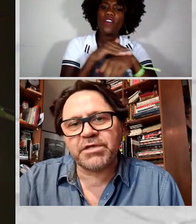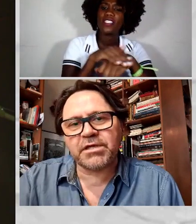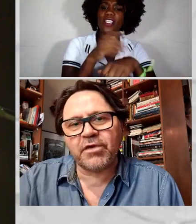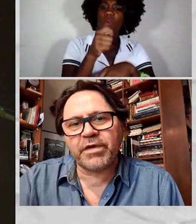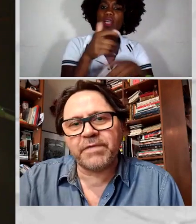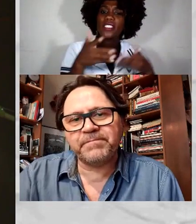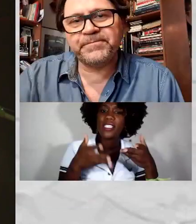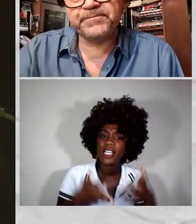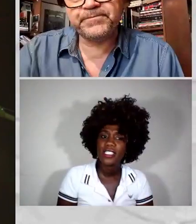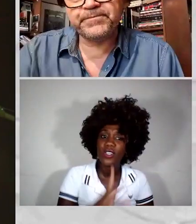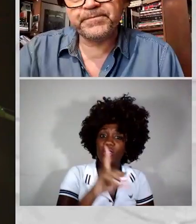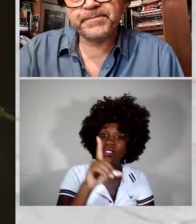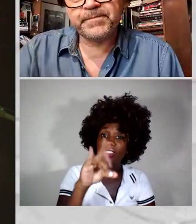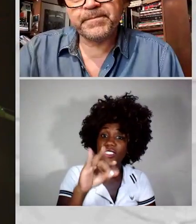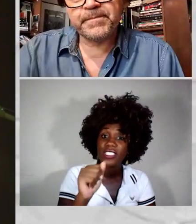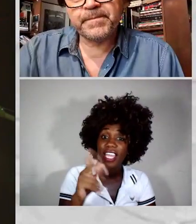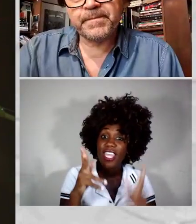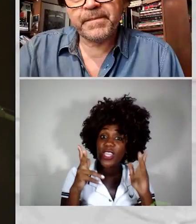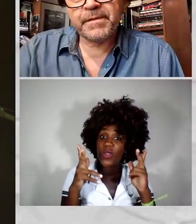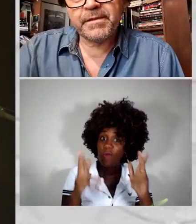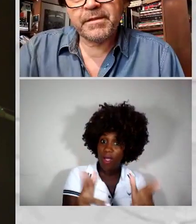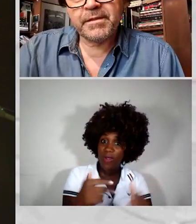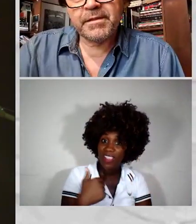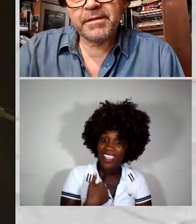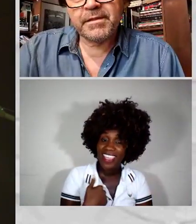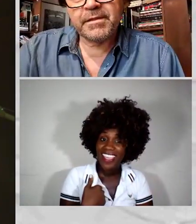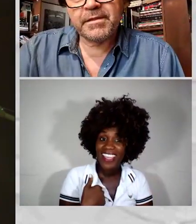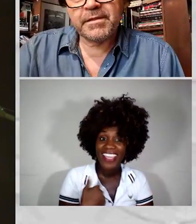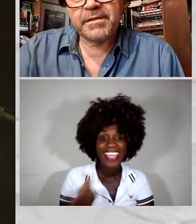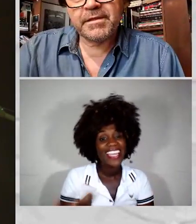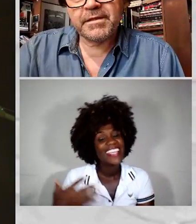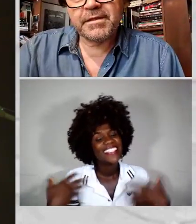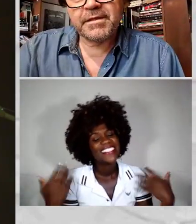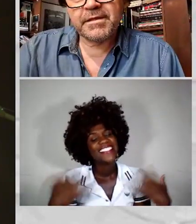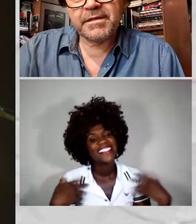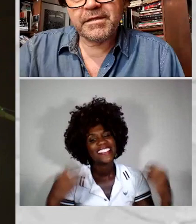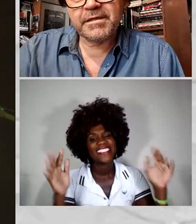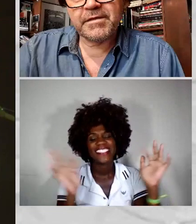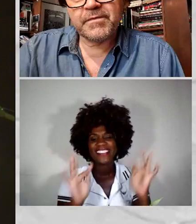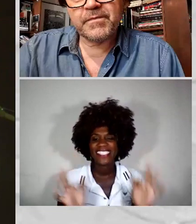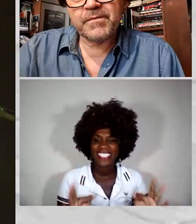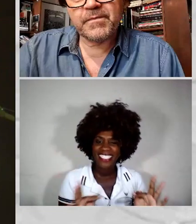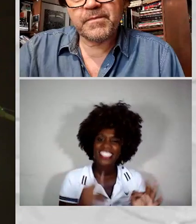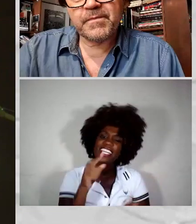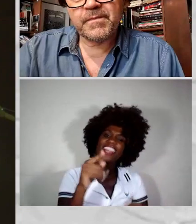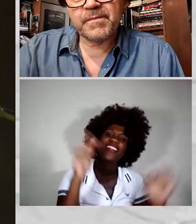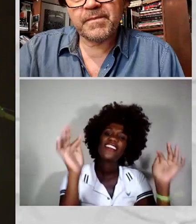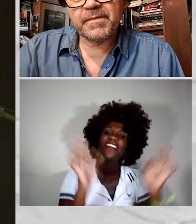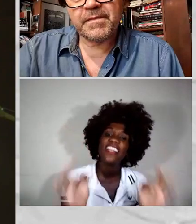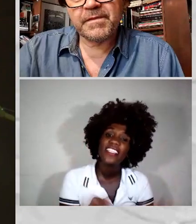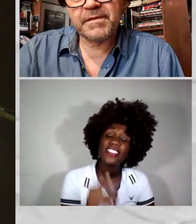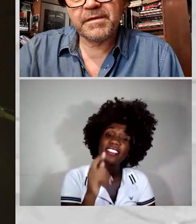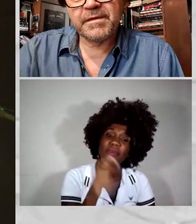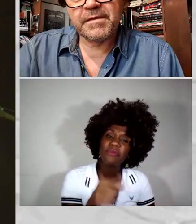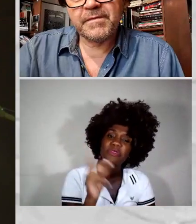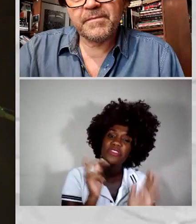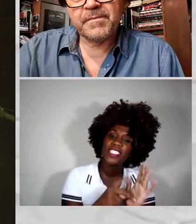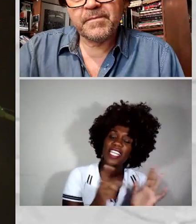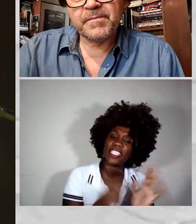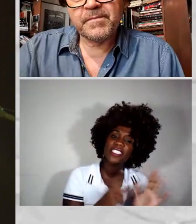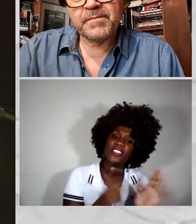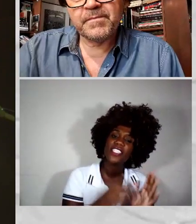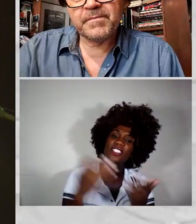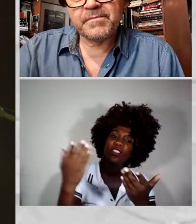no mesmo dia que eu, hein? Pois é, rapaz. Alegria toda minha. Assim, a gente fica muito feliz quando a gente